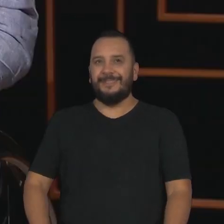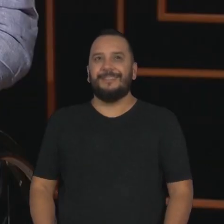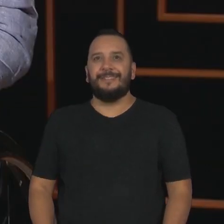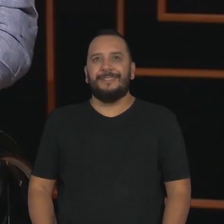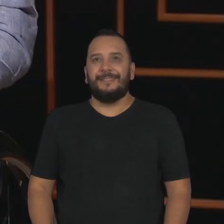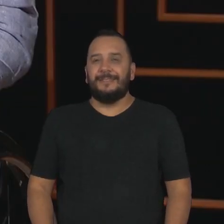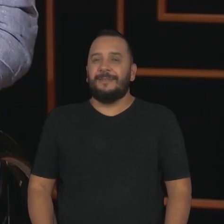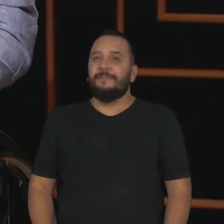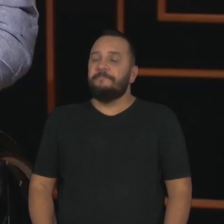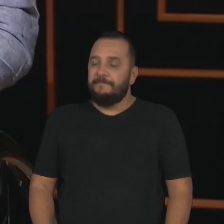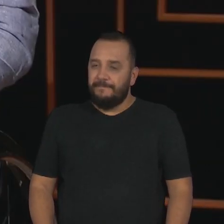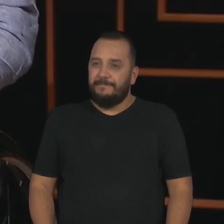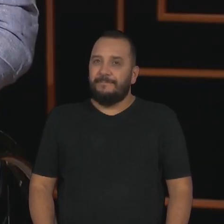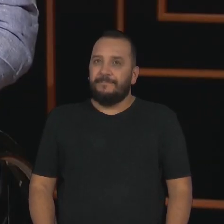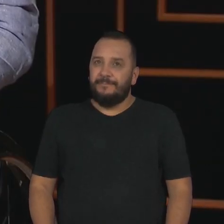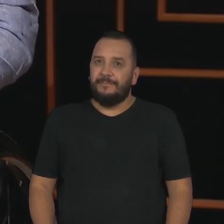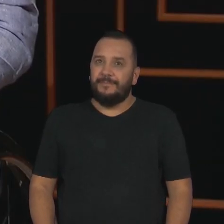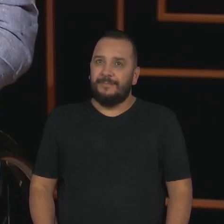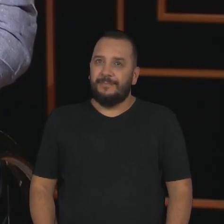A questão da